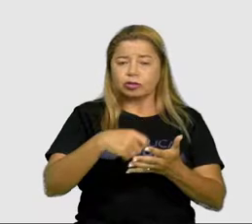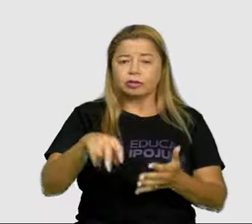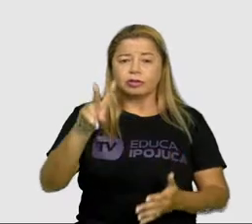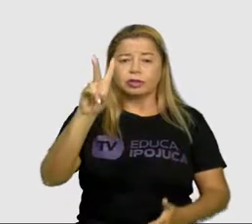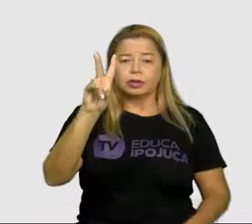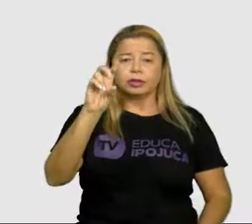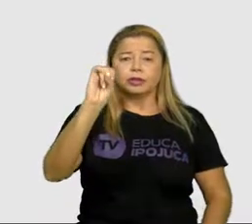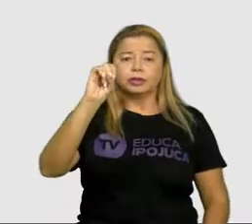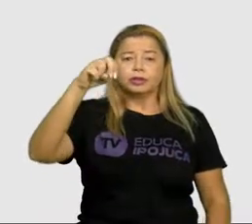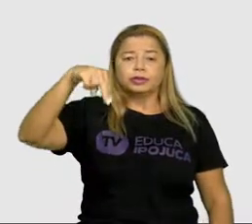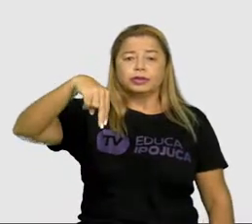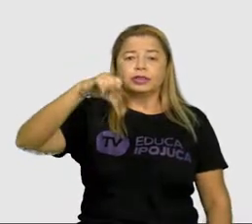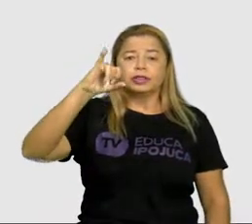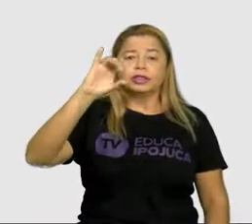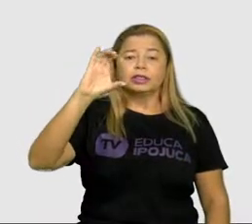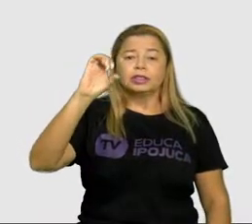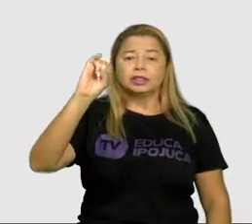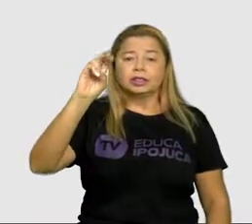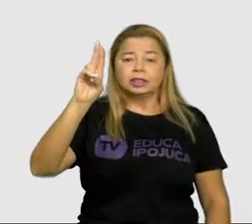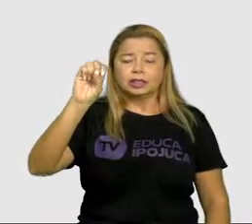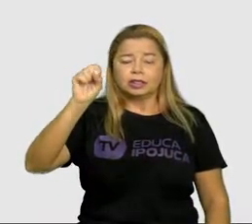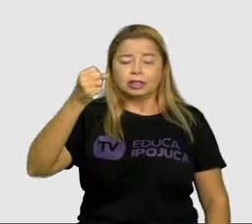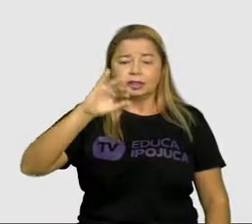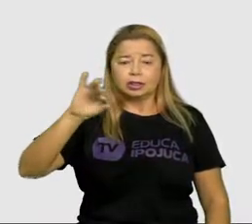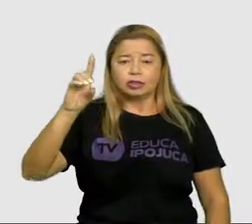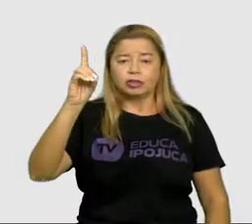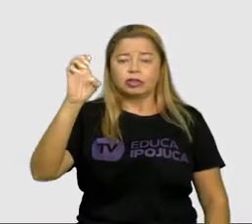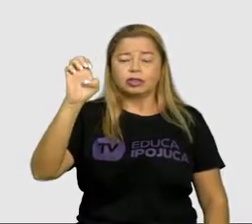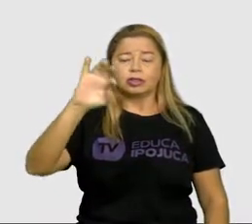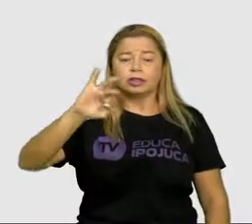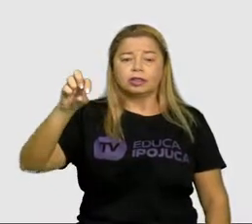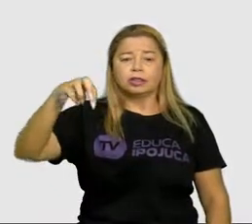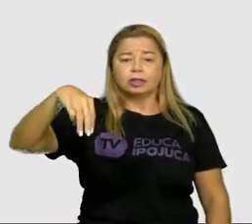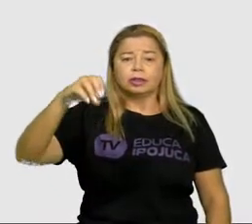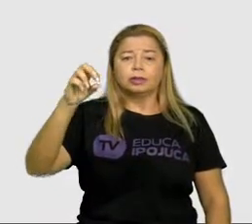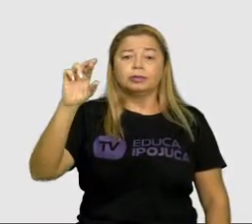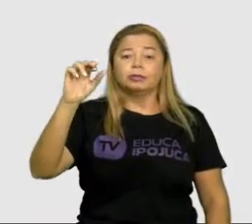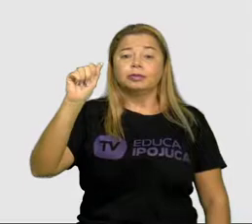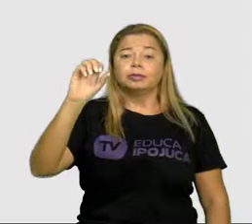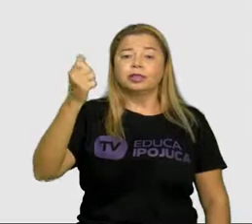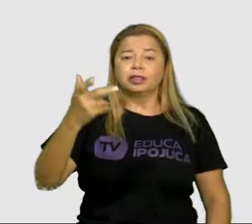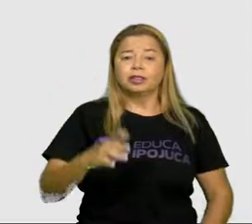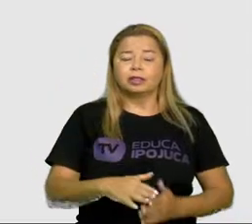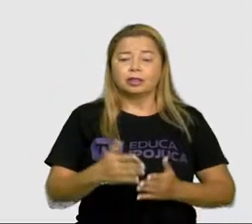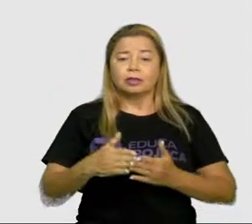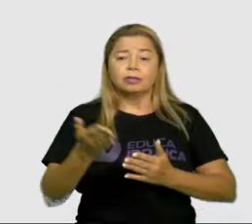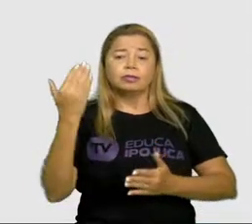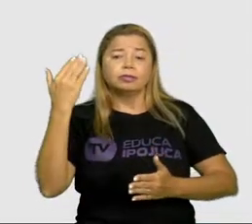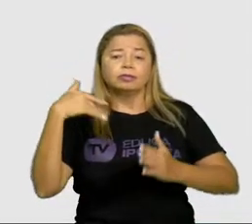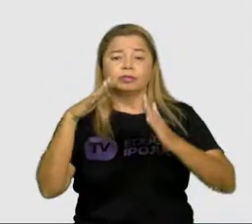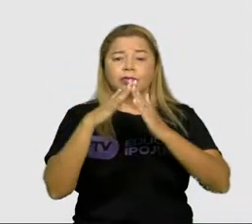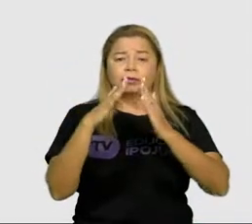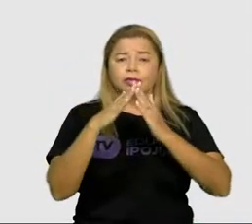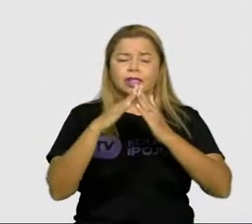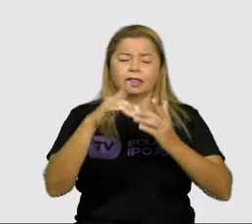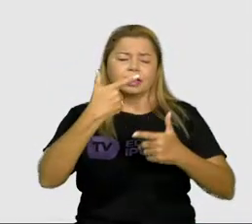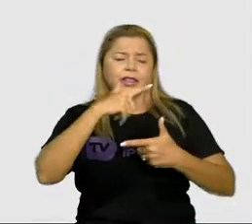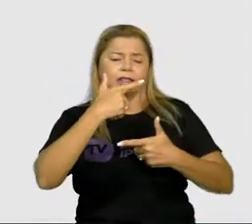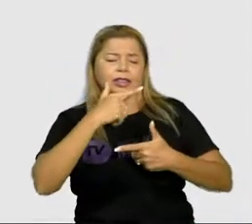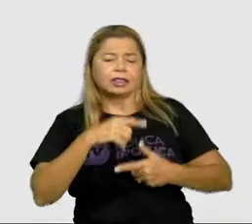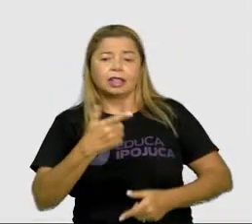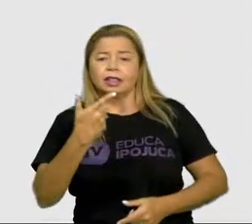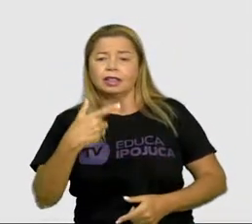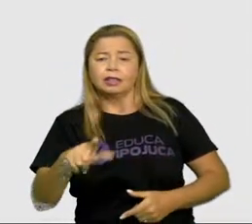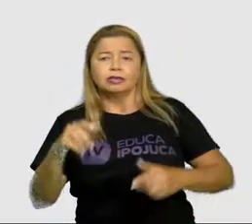trabalho com ele na sala de aula. Vamos lá! A casa. Era uma casa muito engraçada. Não tinha teto,